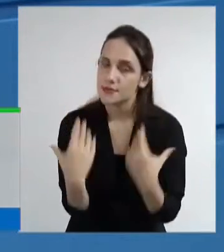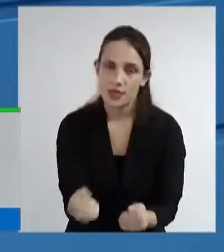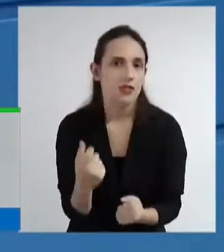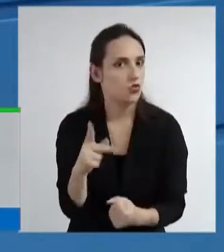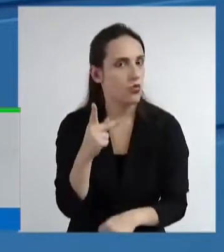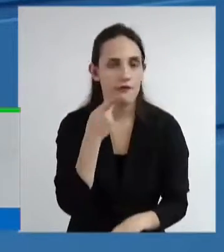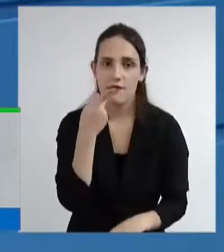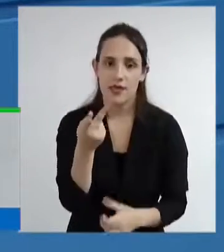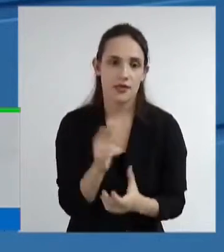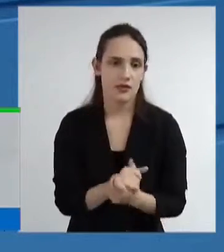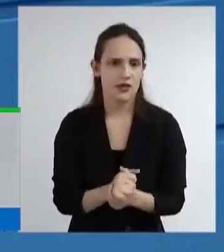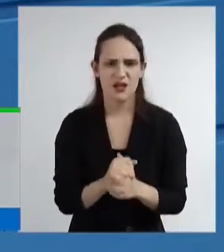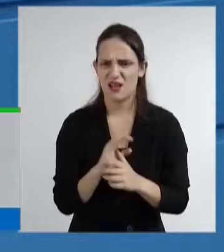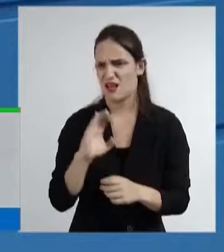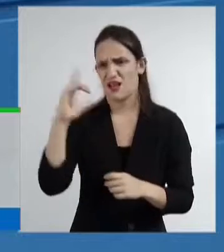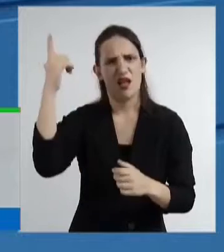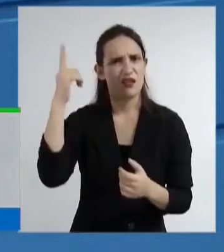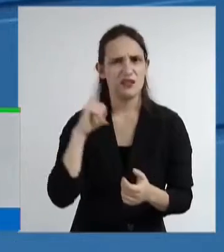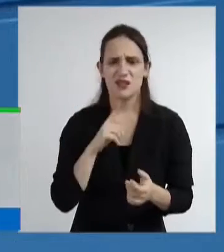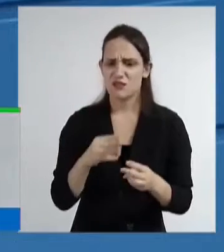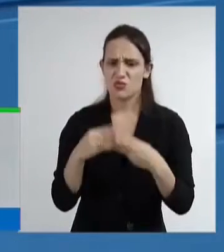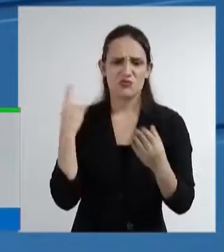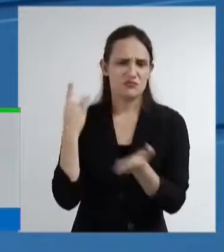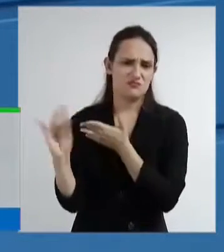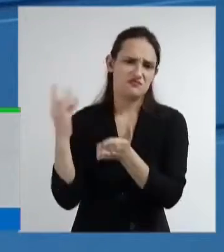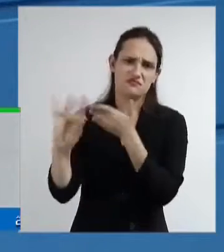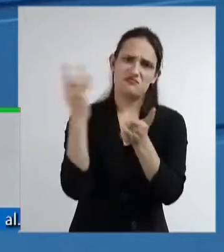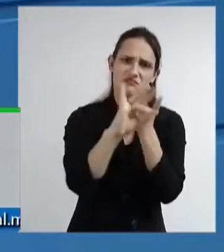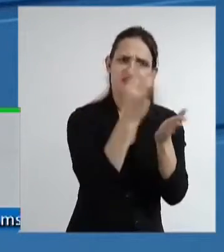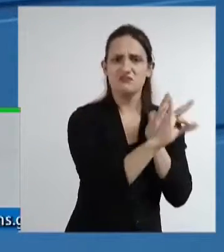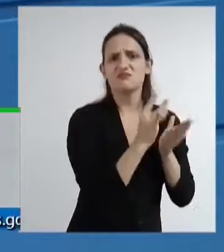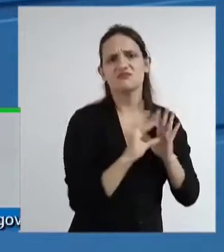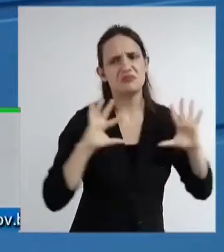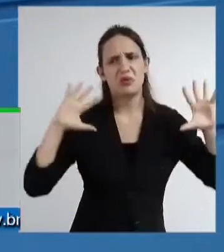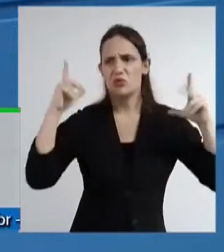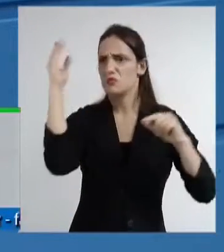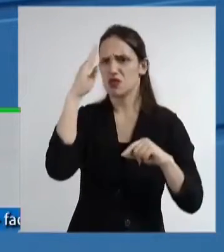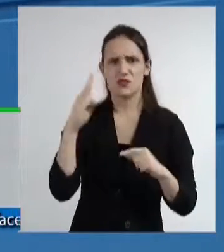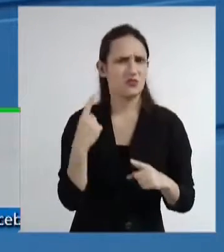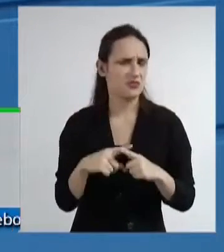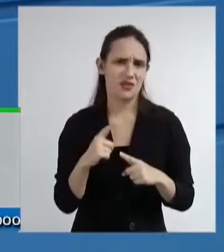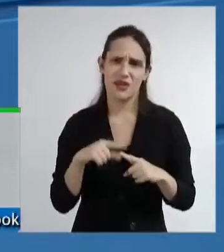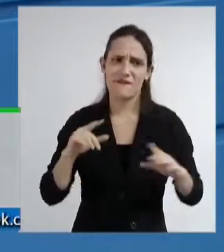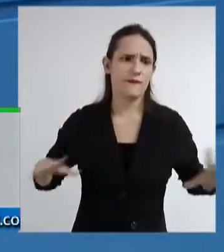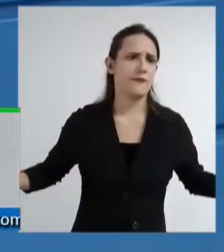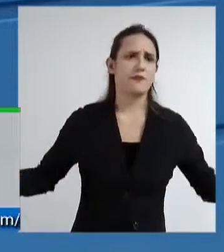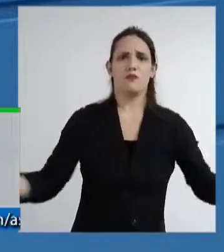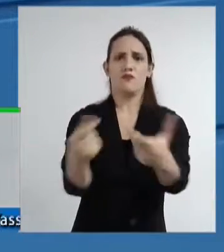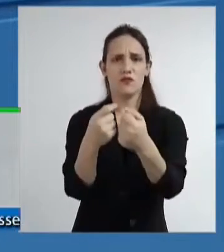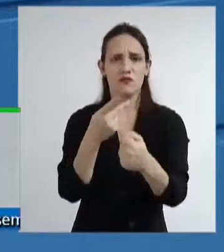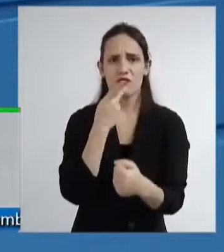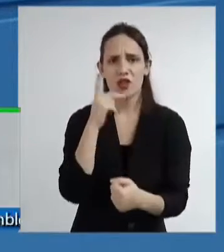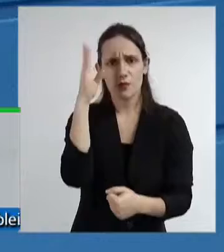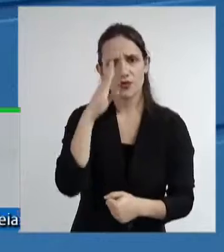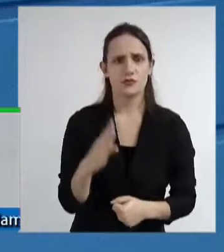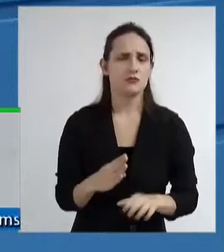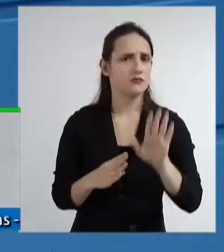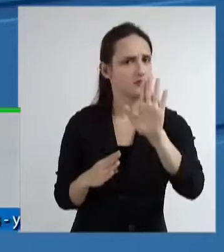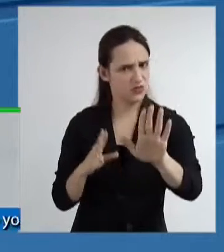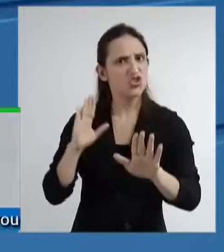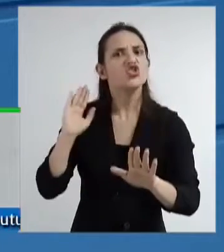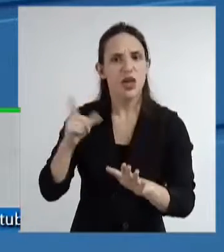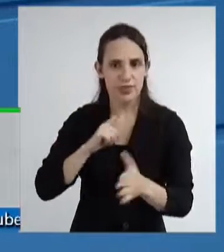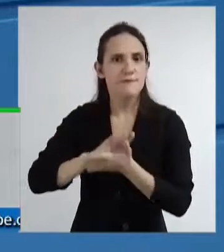vai chegar a nota de repúdio do Brasil inteiro para ele com relação a isso, porque a fala dele foi generalizada. Nós, brasileiros, já